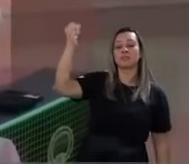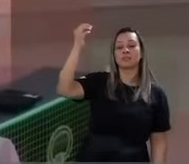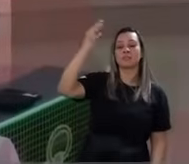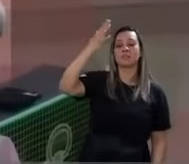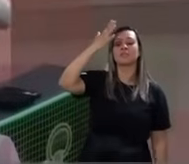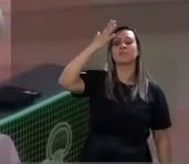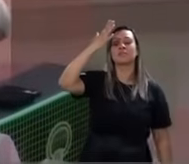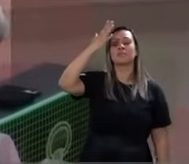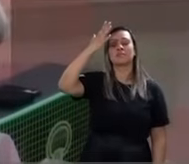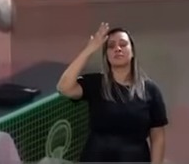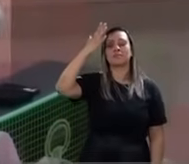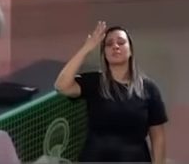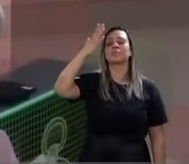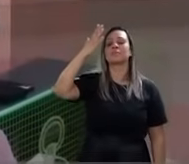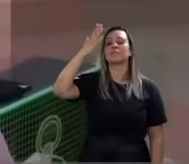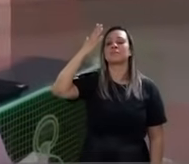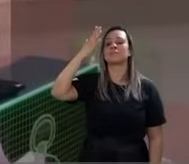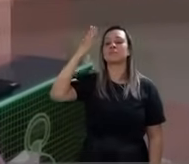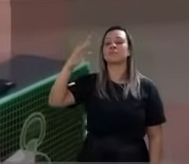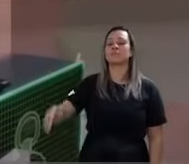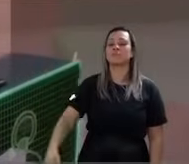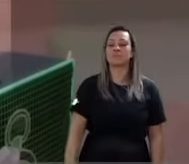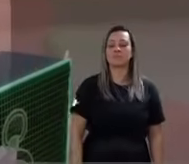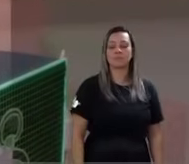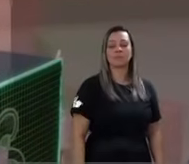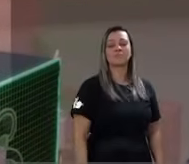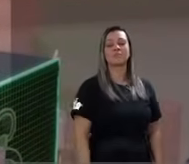luz. Ora, vem, Senhor